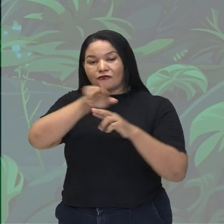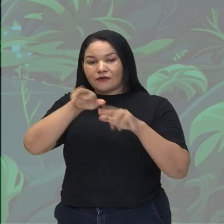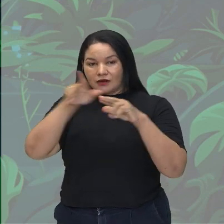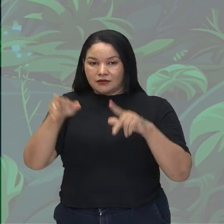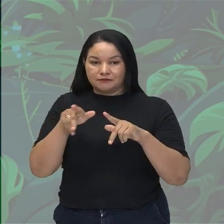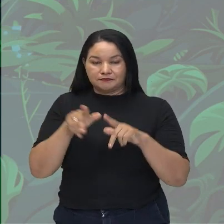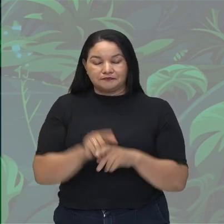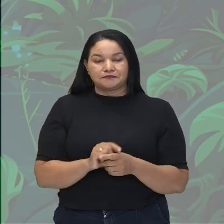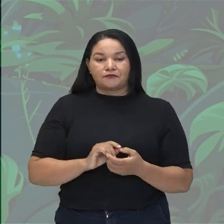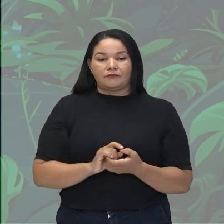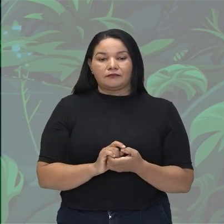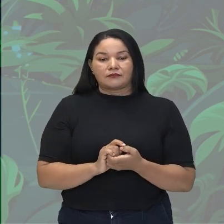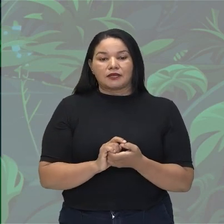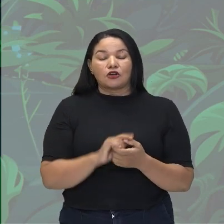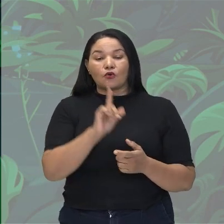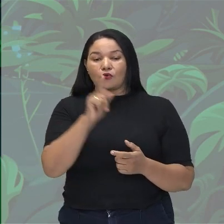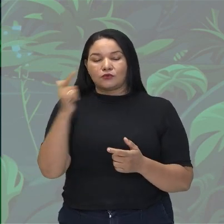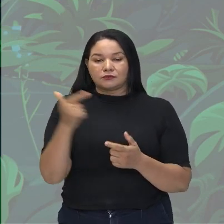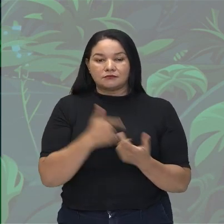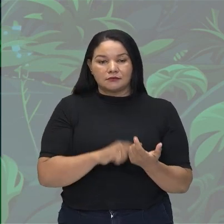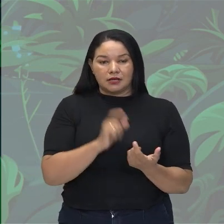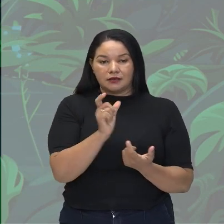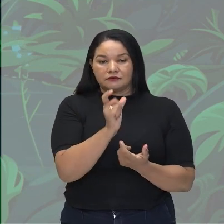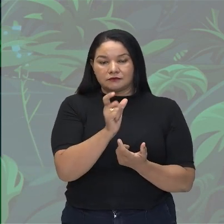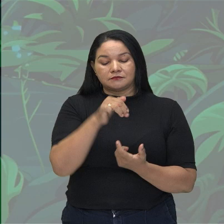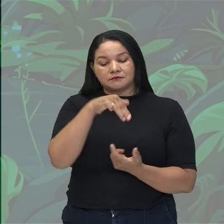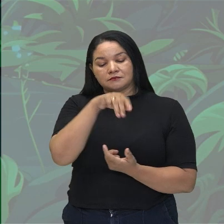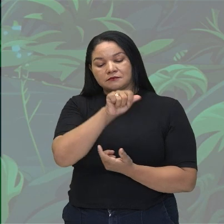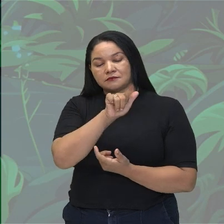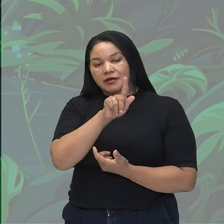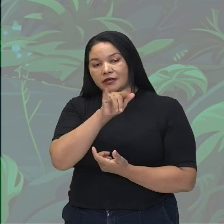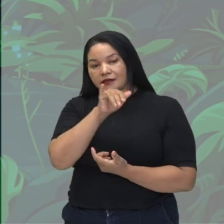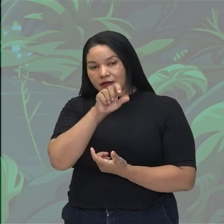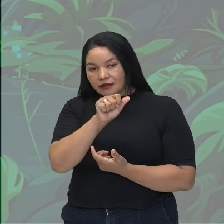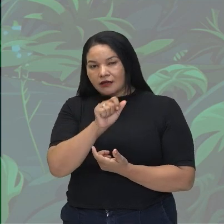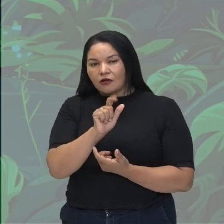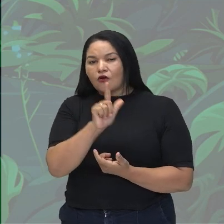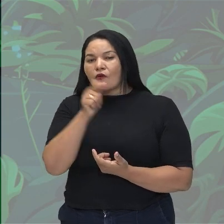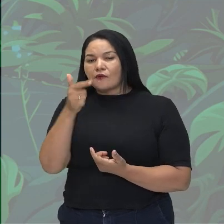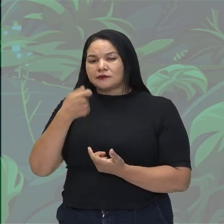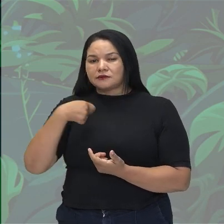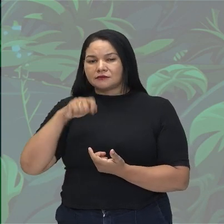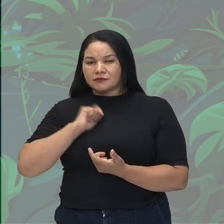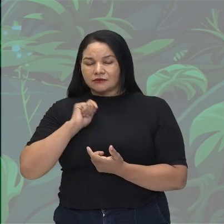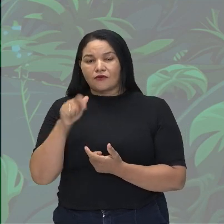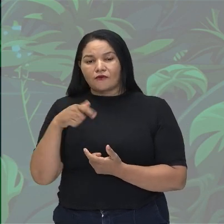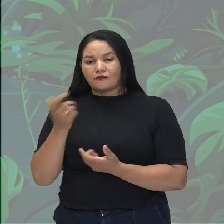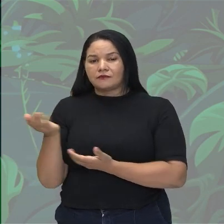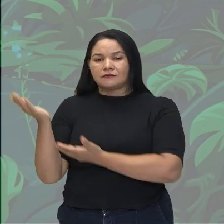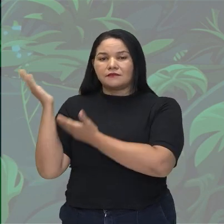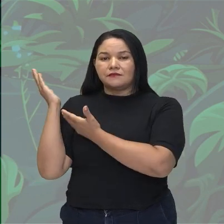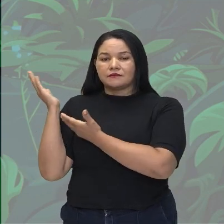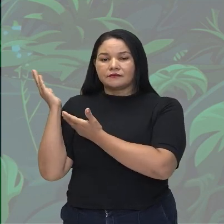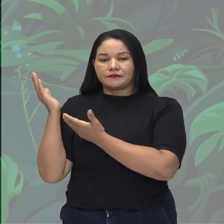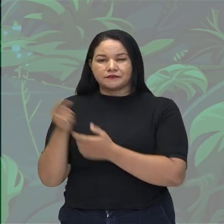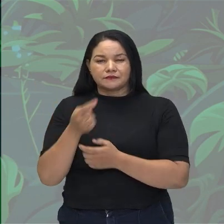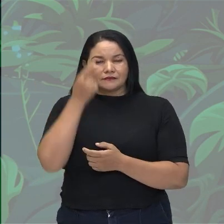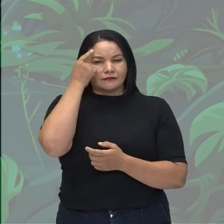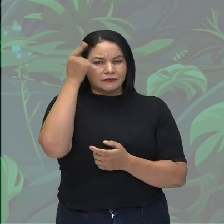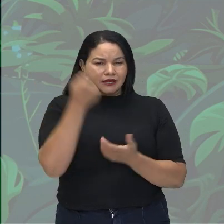português, mas no espanhol, vocês escutaram lá no nosso texto da ilha